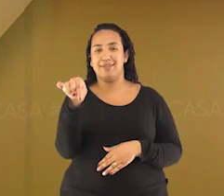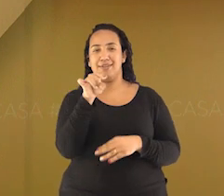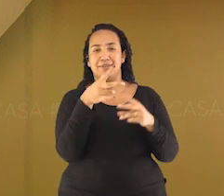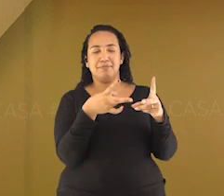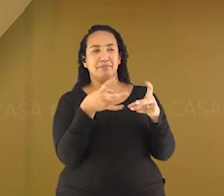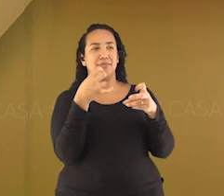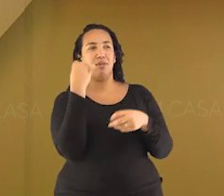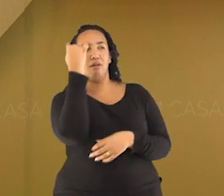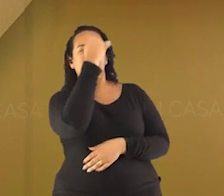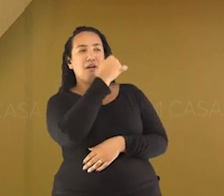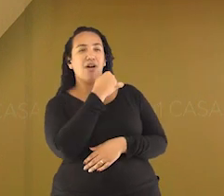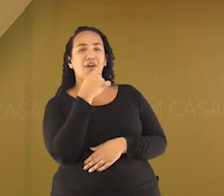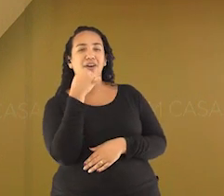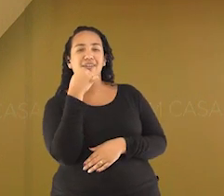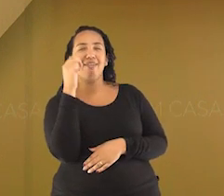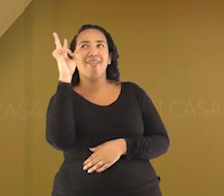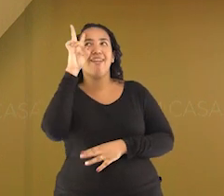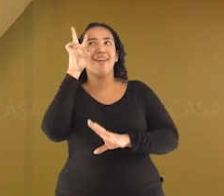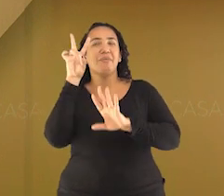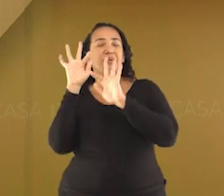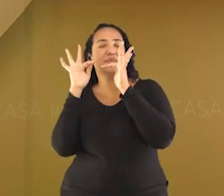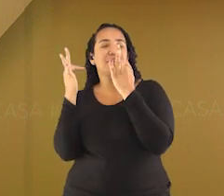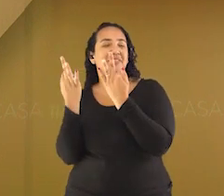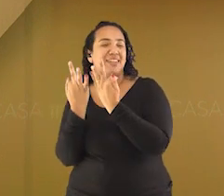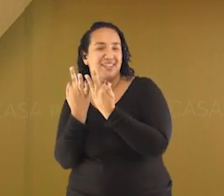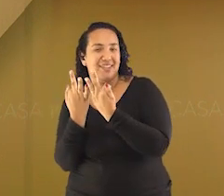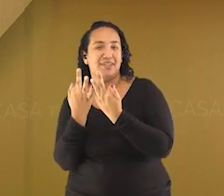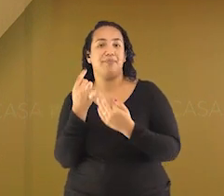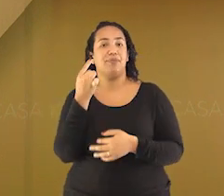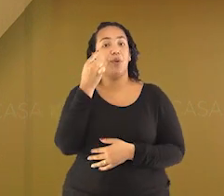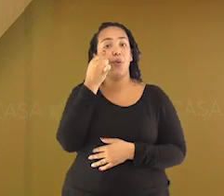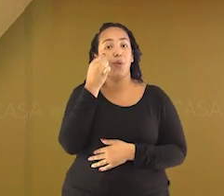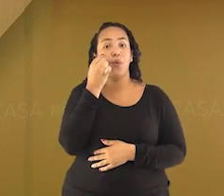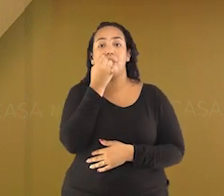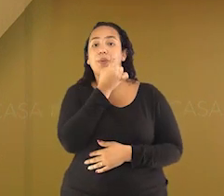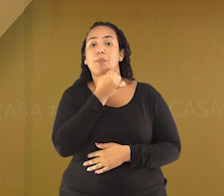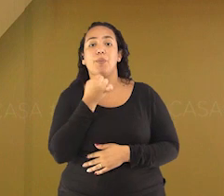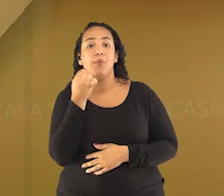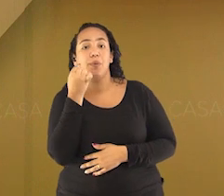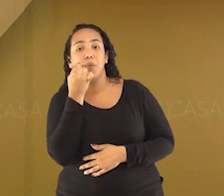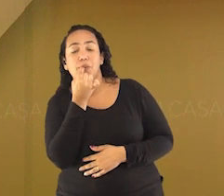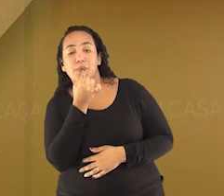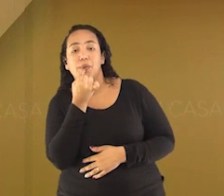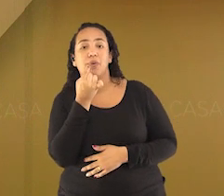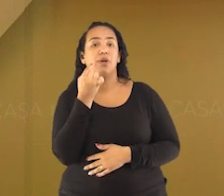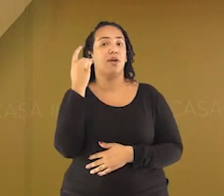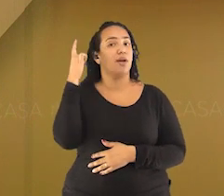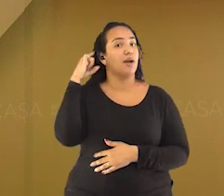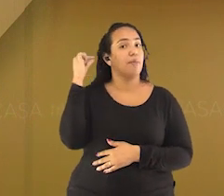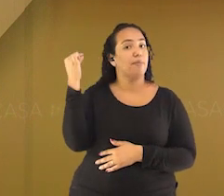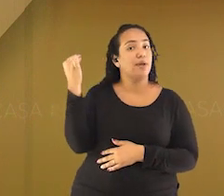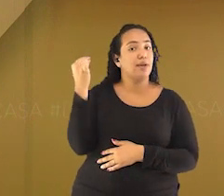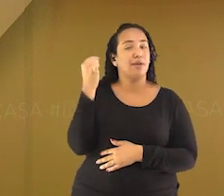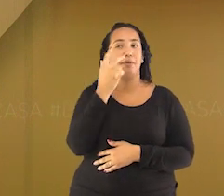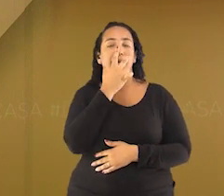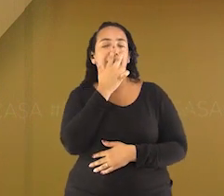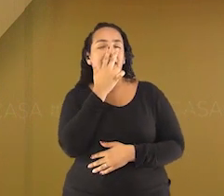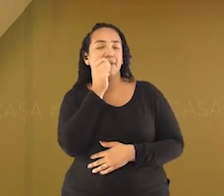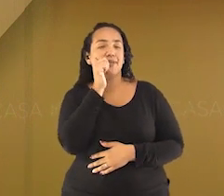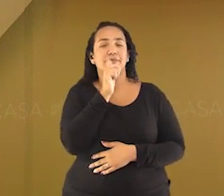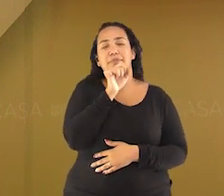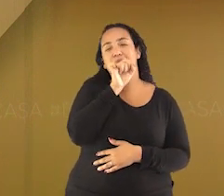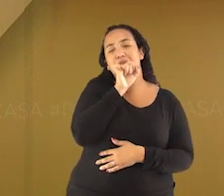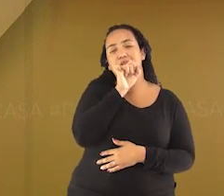que lembrem nossos familiares. Olhos, boca do pai, cabelos, cor da pele da mãe, nariz de um avô ou